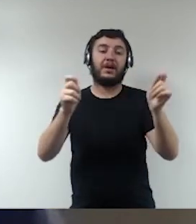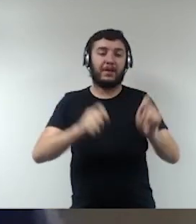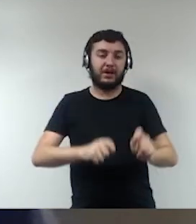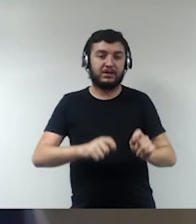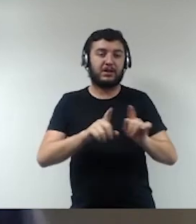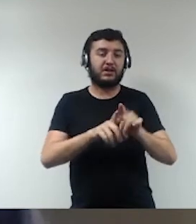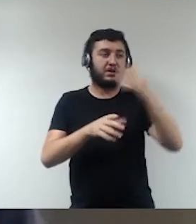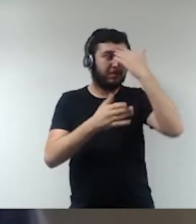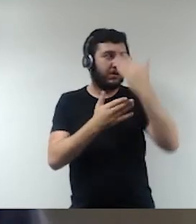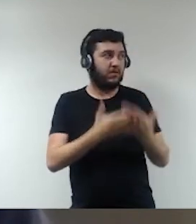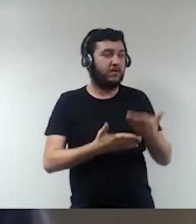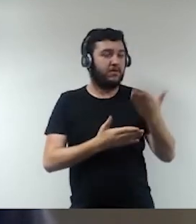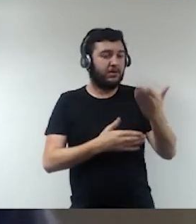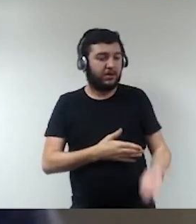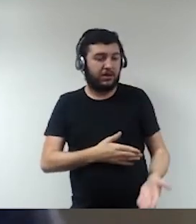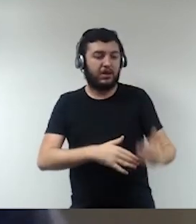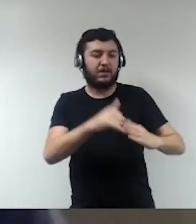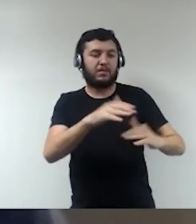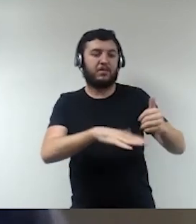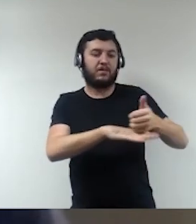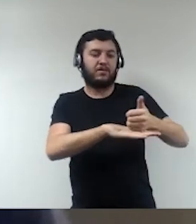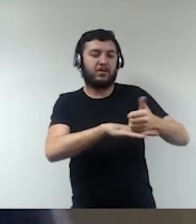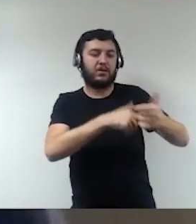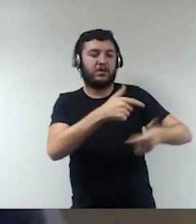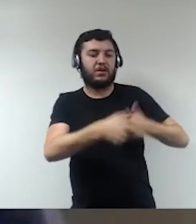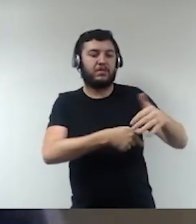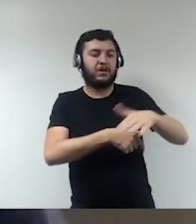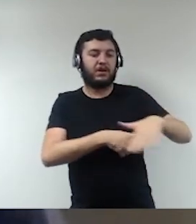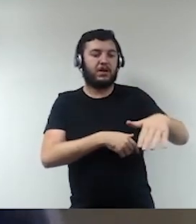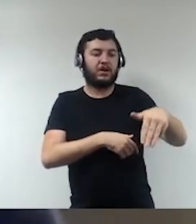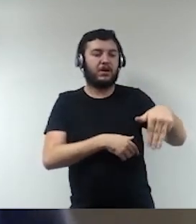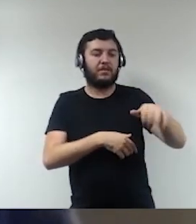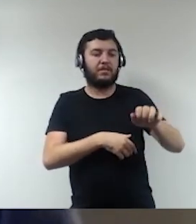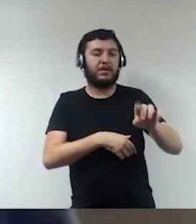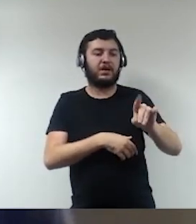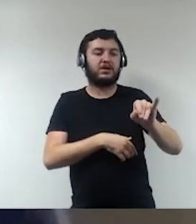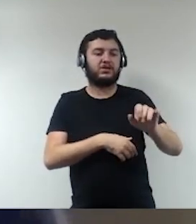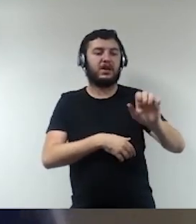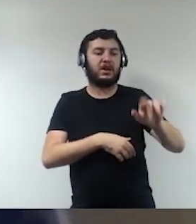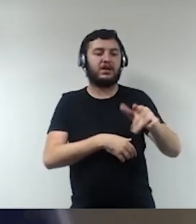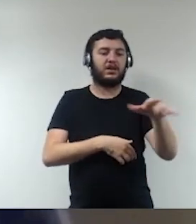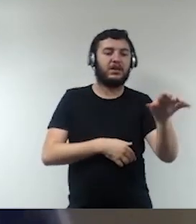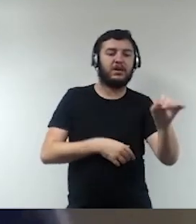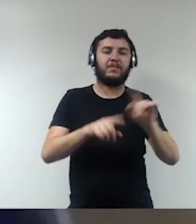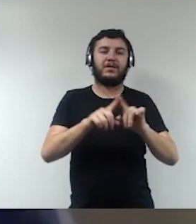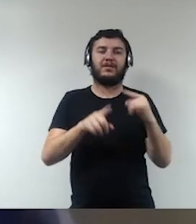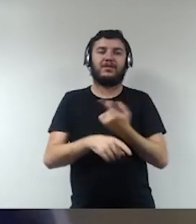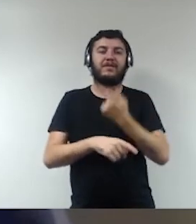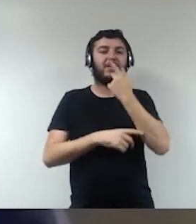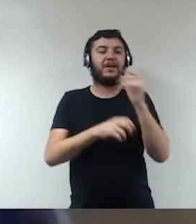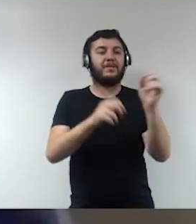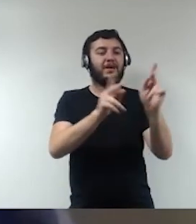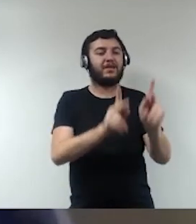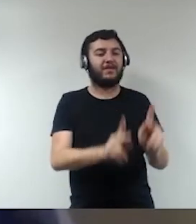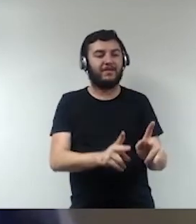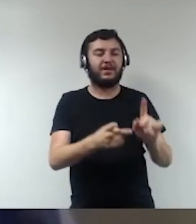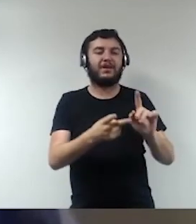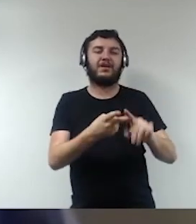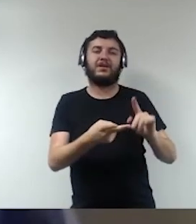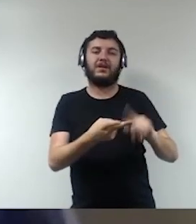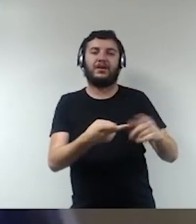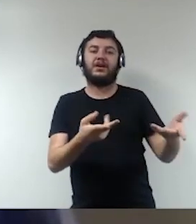senhora falasse um pouco mais sobre a questão da mediação avaliativa versus a mediação pacificadora. A senhora, com sua